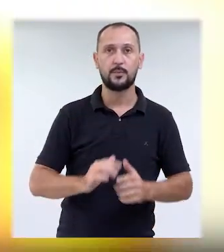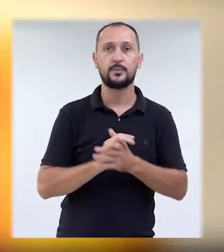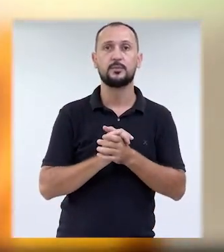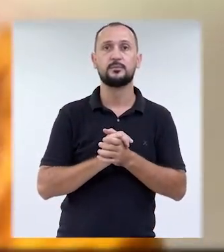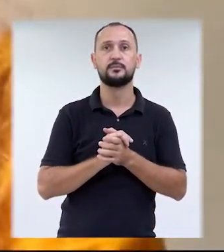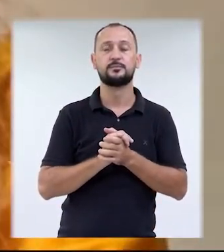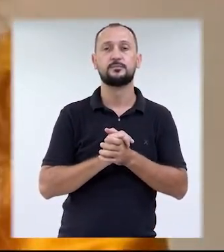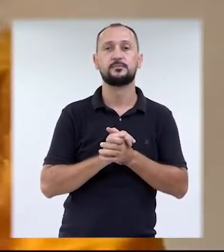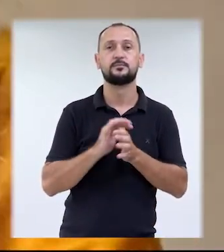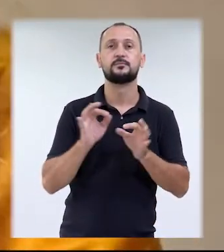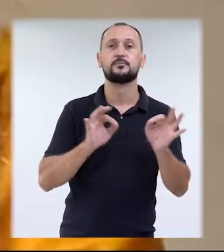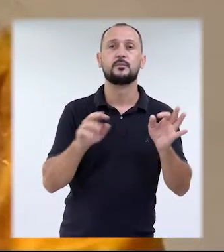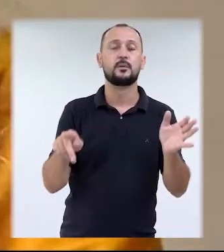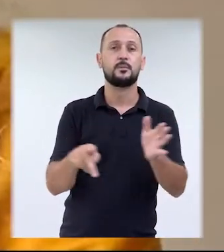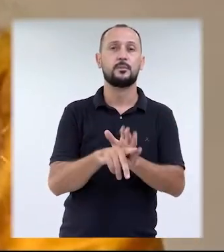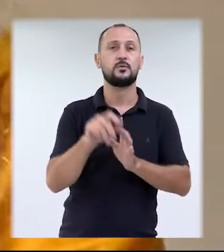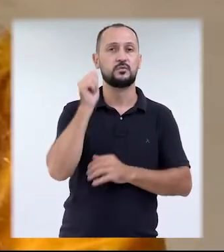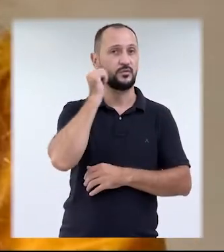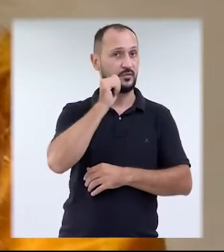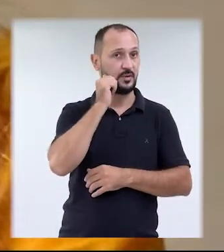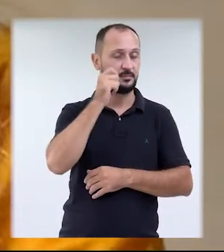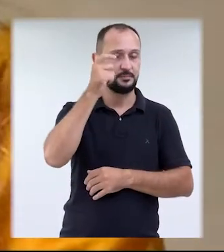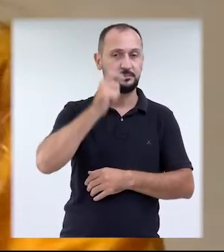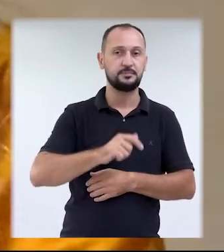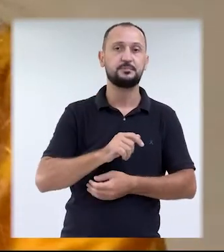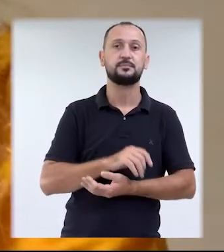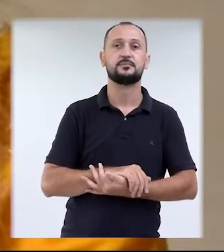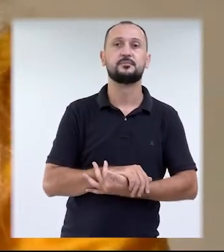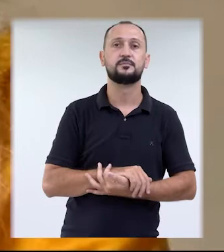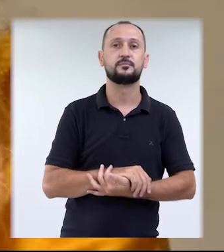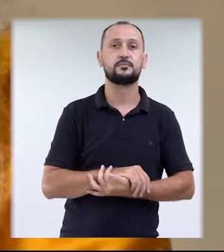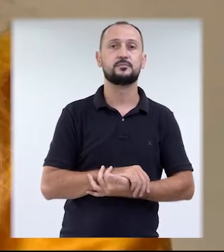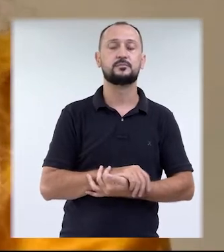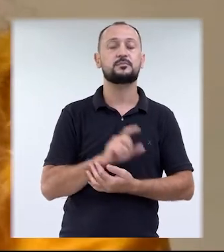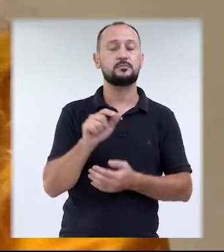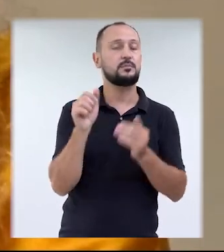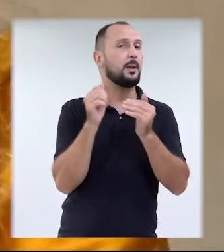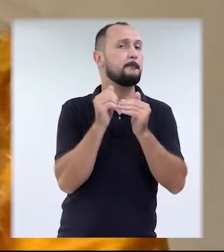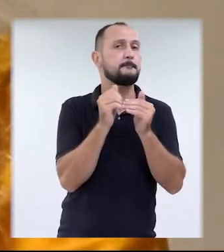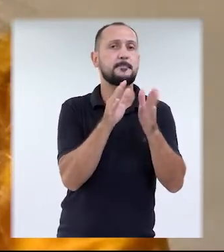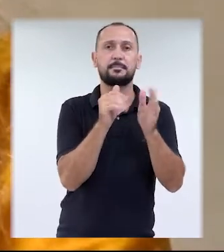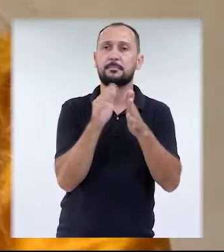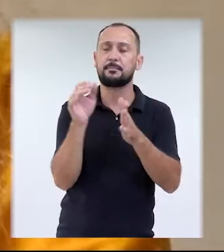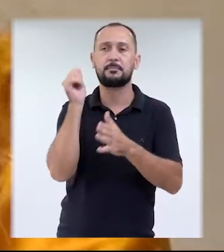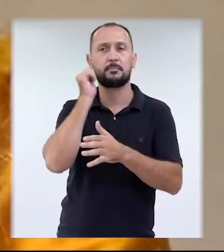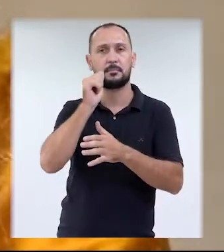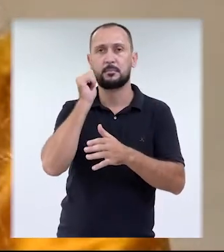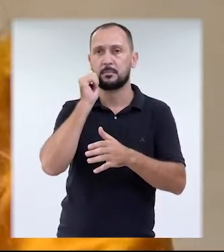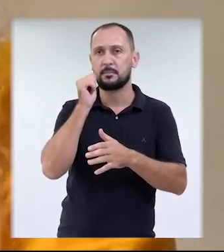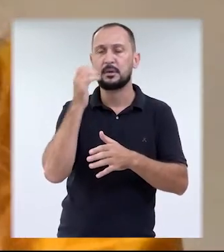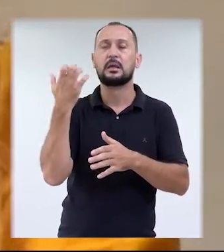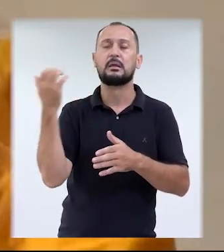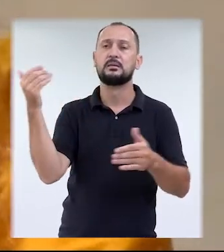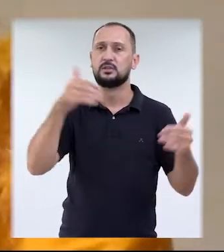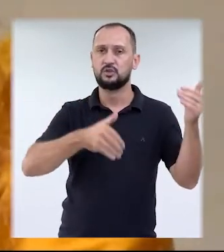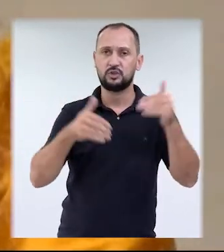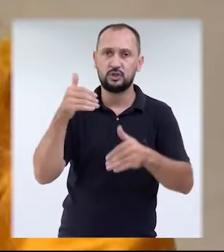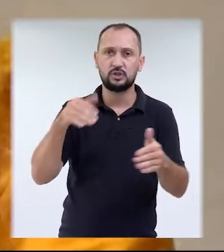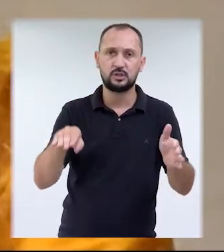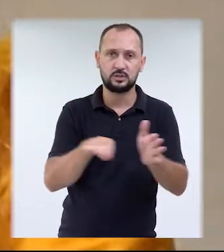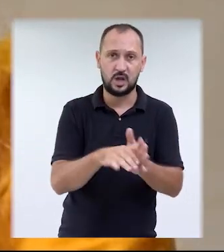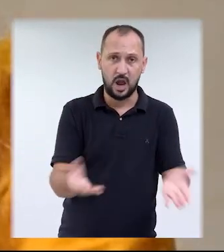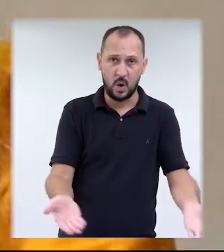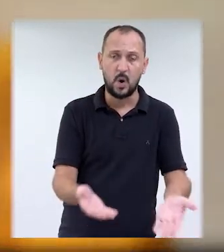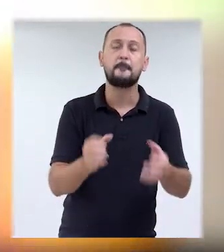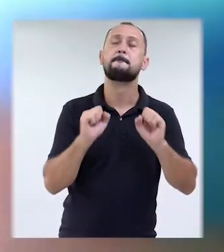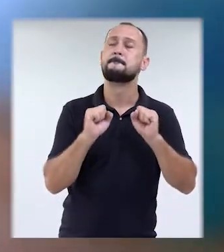nos alinhar aí com o nosso feminino. E ele é aberto para mulheres que queiram chegar agora,